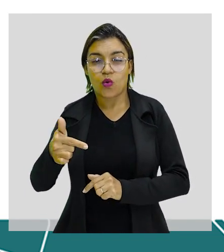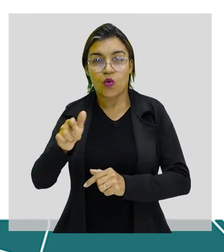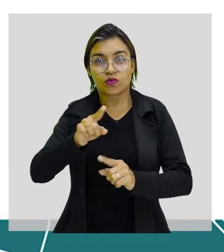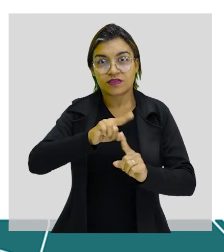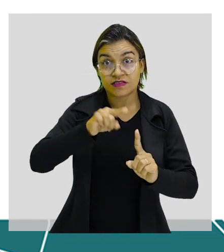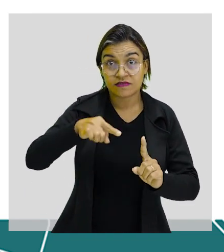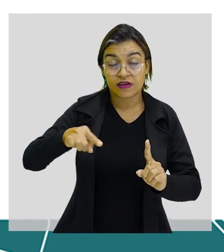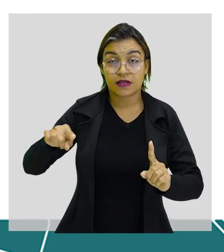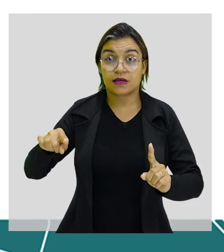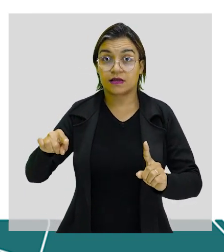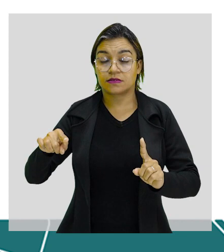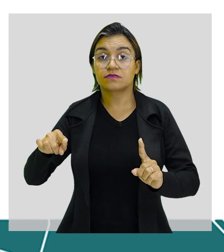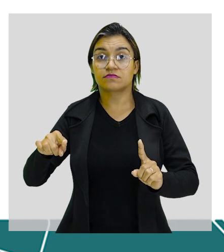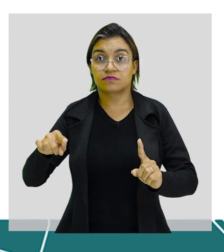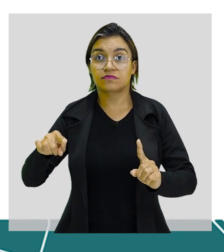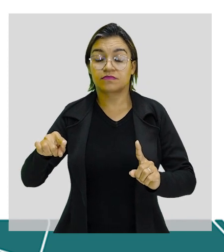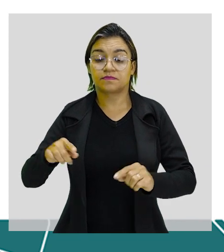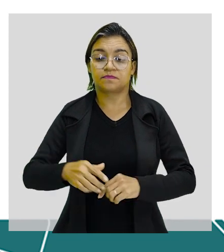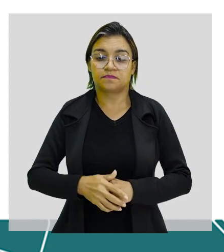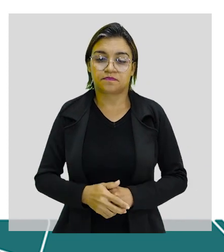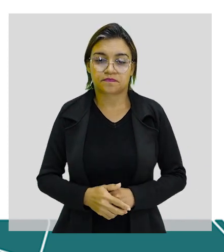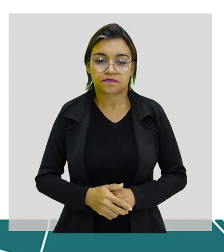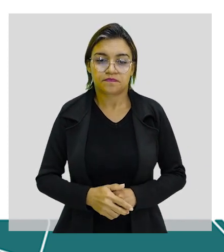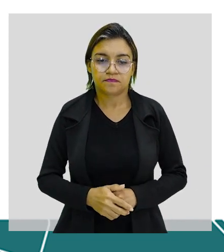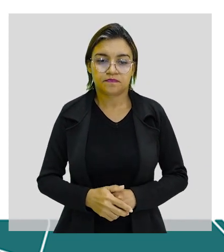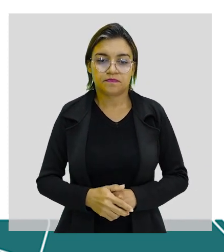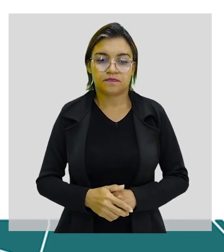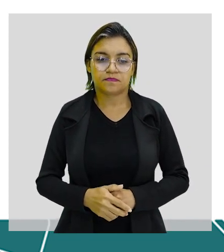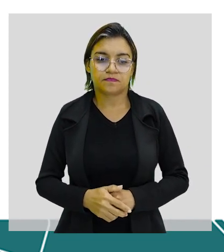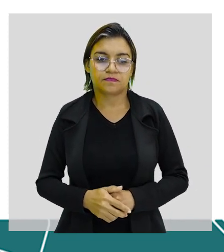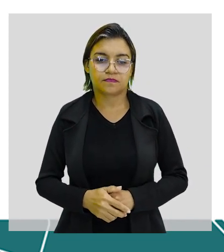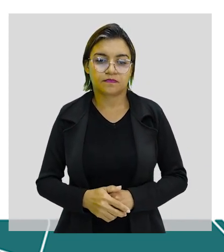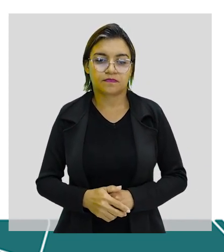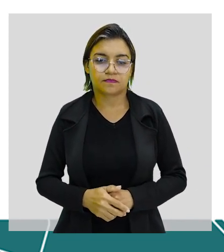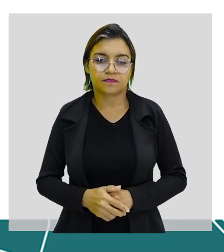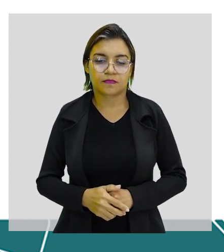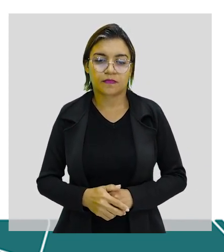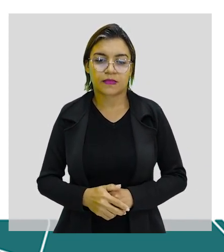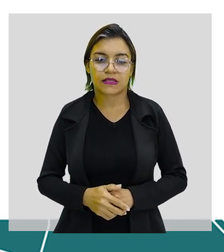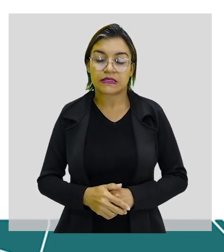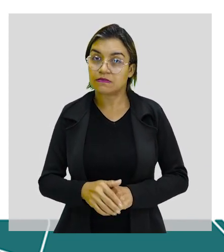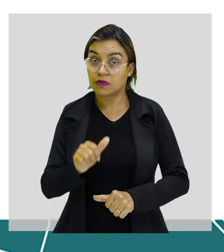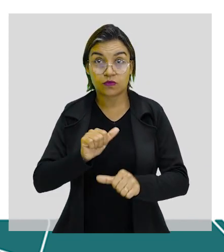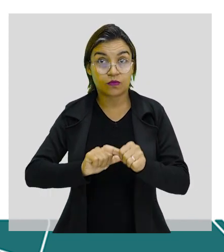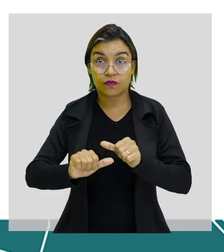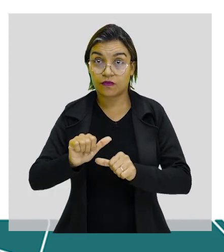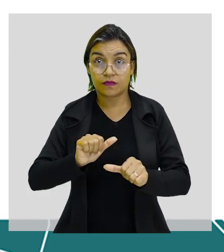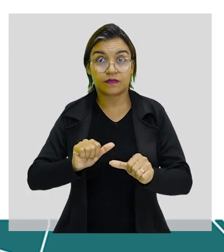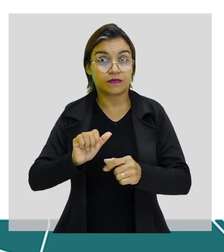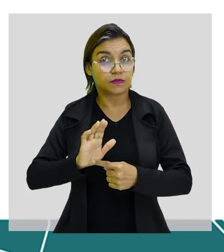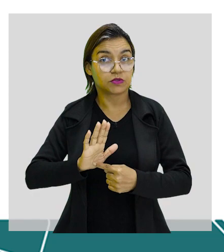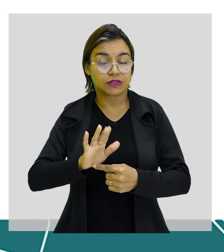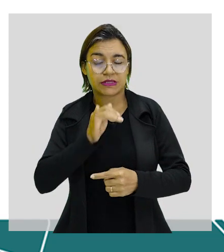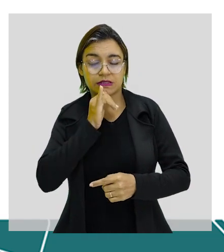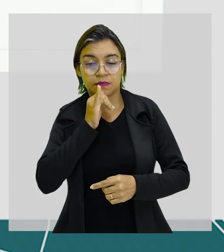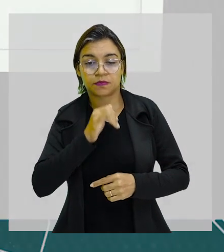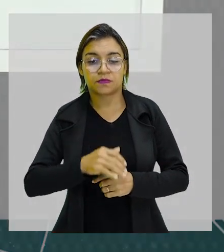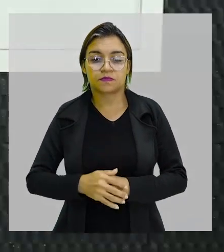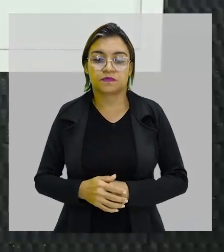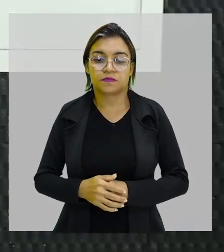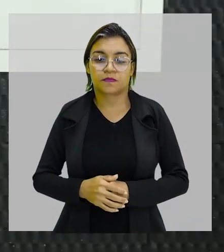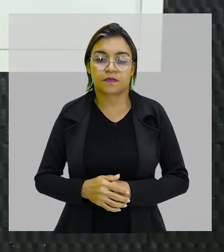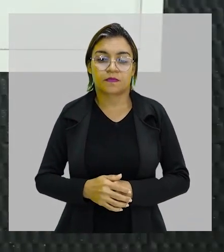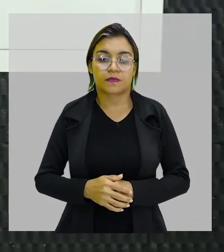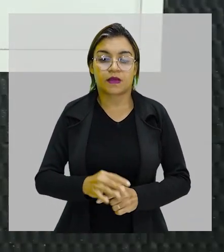variáveis dentro dessa questão que também não vão sofrer modificações. Então nós podemos já colocar aqui que a temperatura